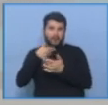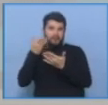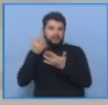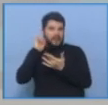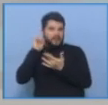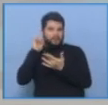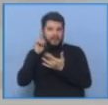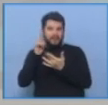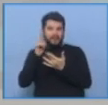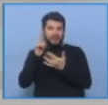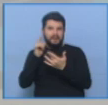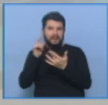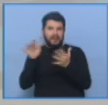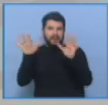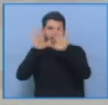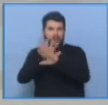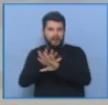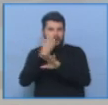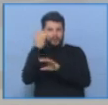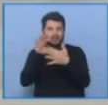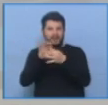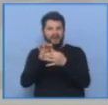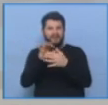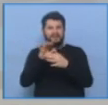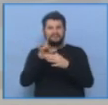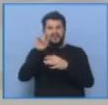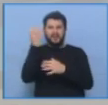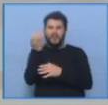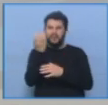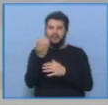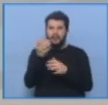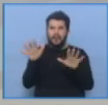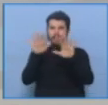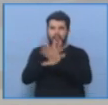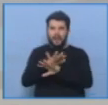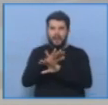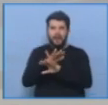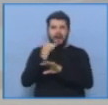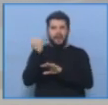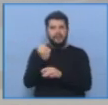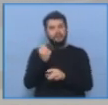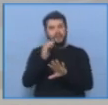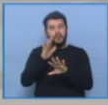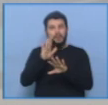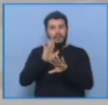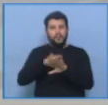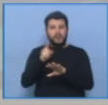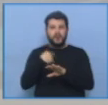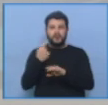se contraria essa cultura de encobrimento, mas também esta cultura de encobrimento é importante para que nós